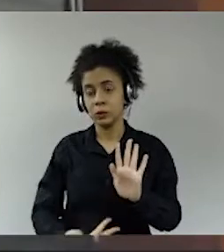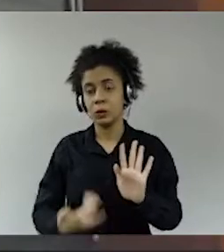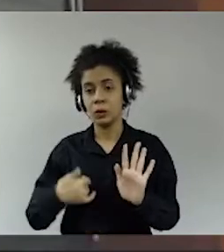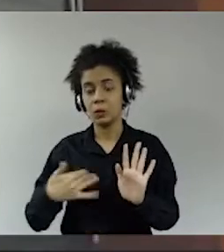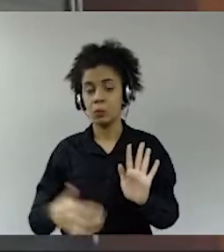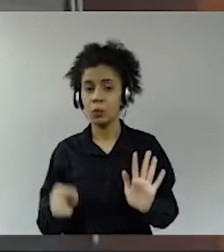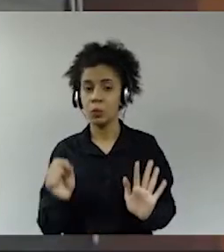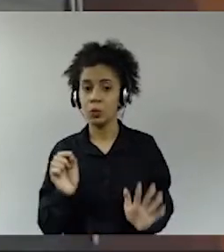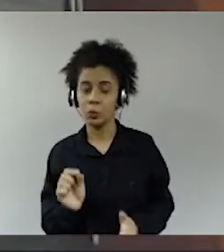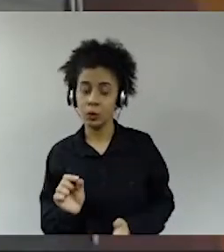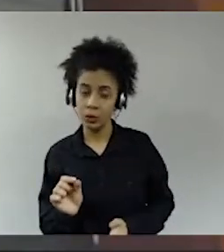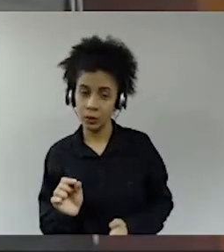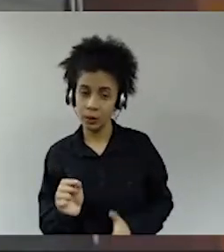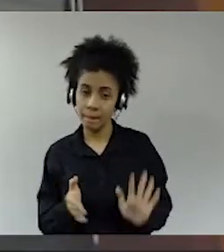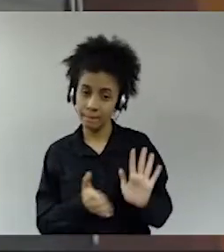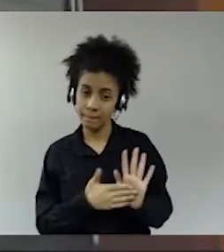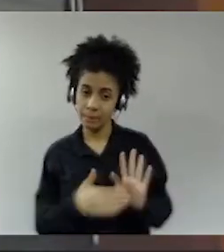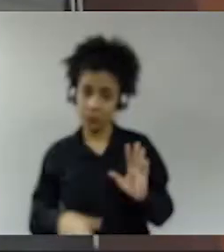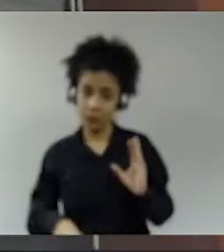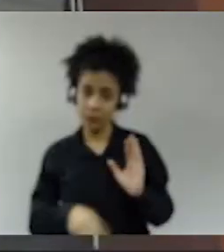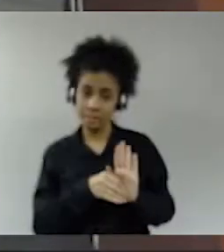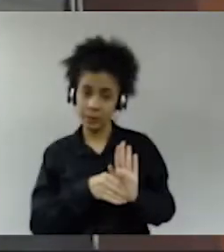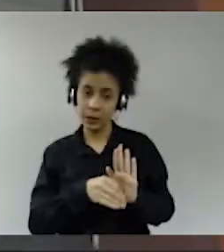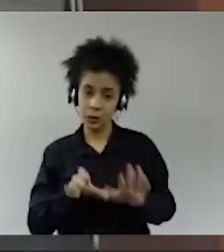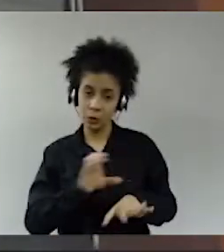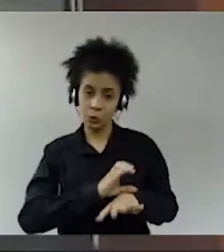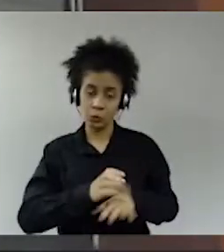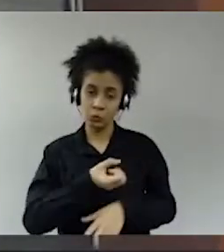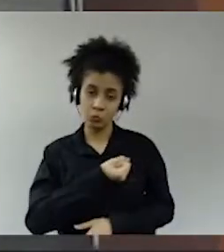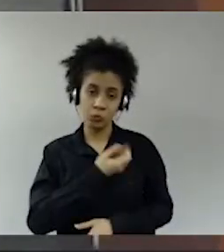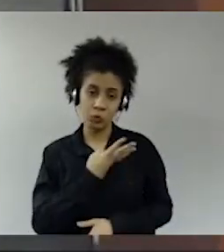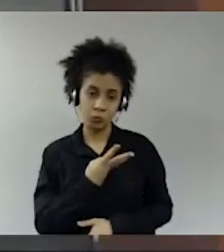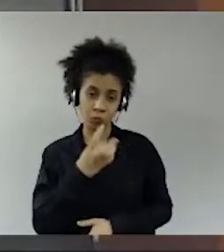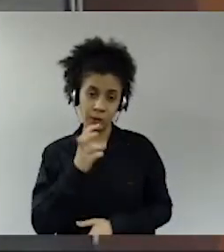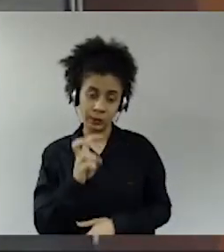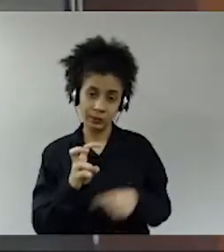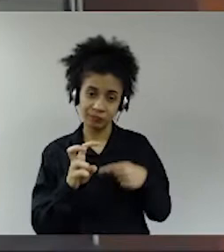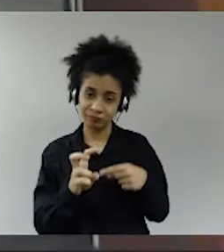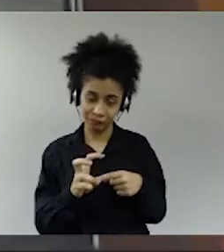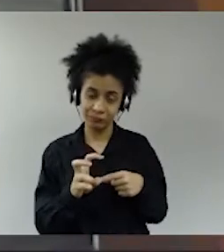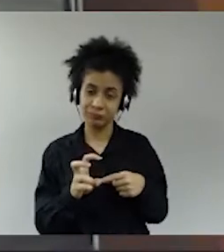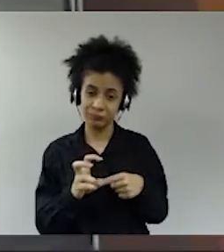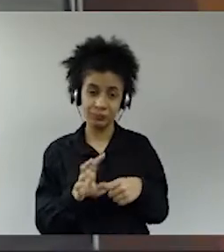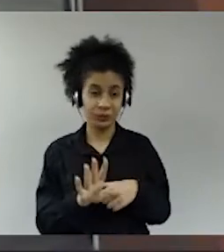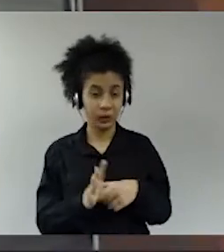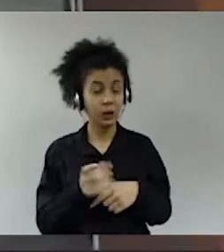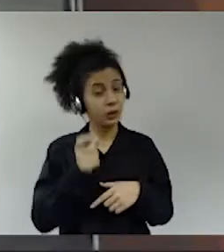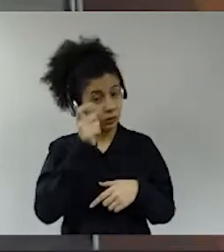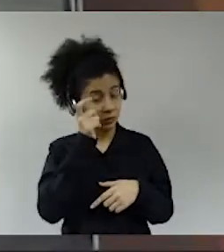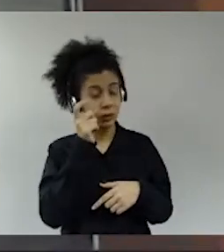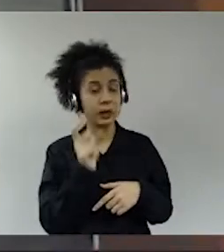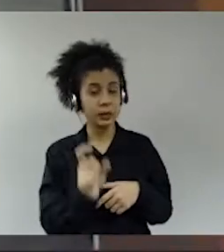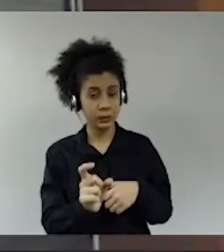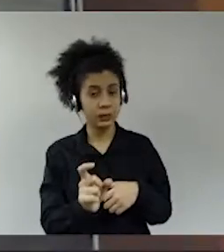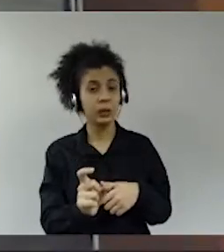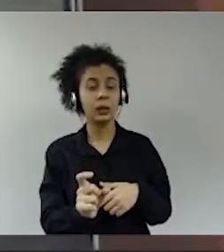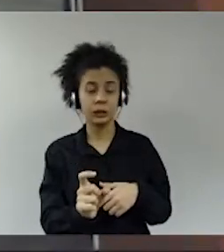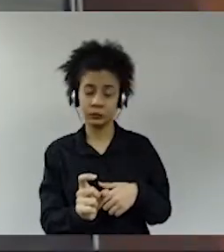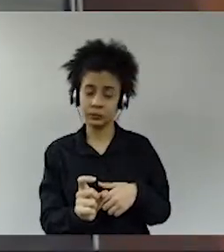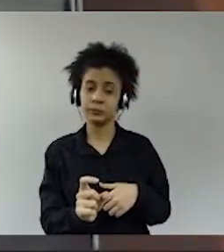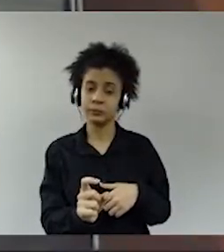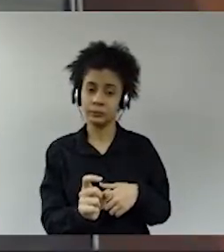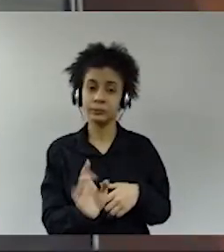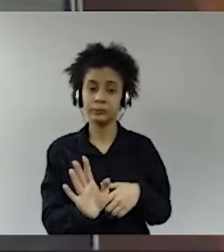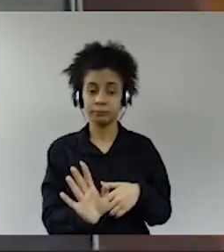que a proposta de emenda constitucional número 45, apesar de ser muito interessante e